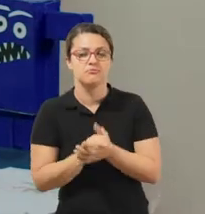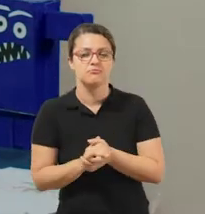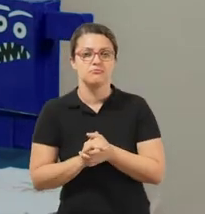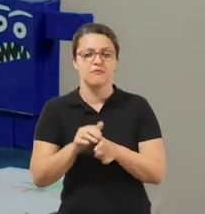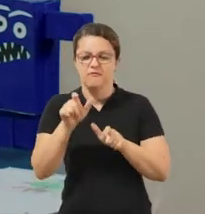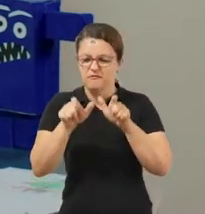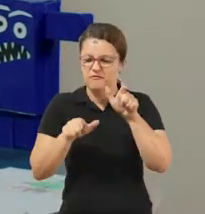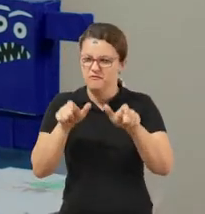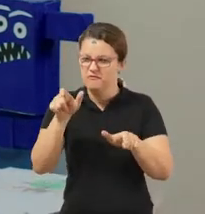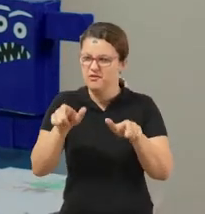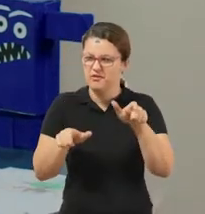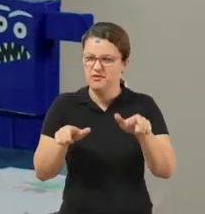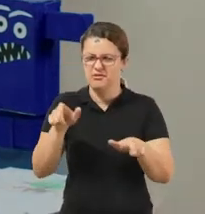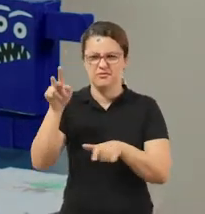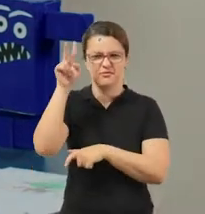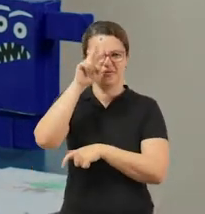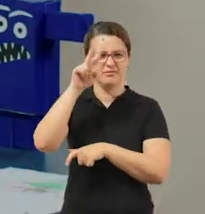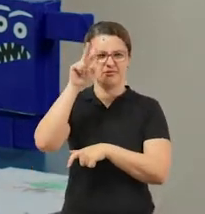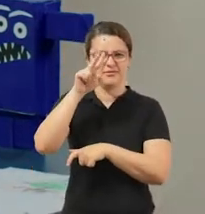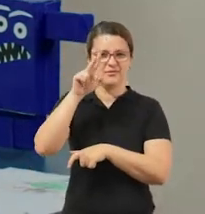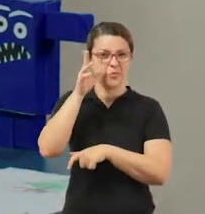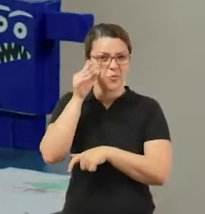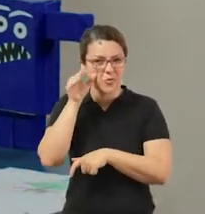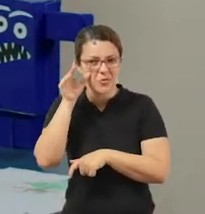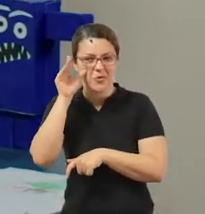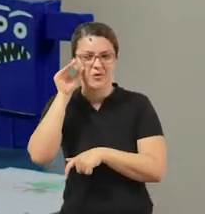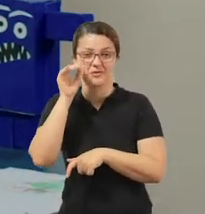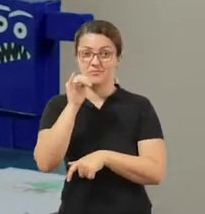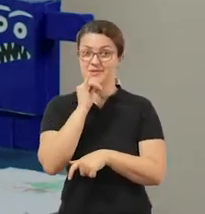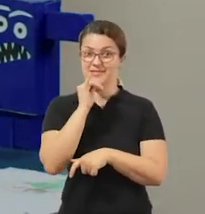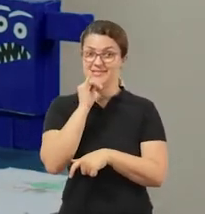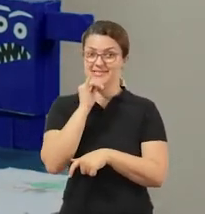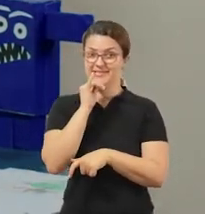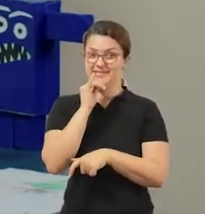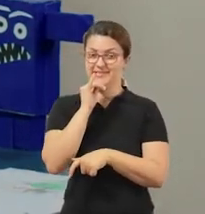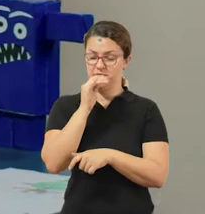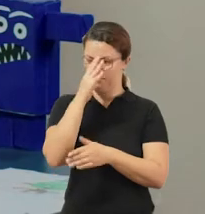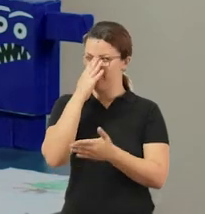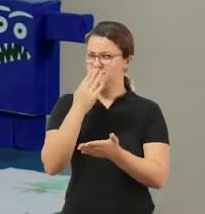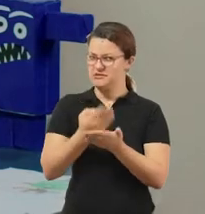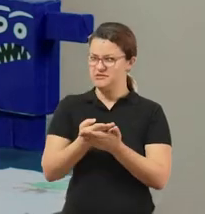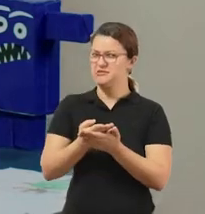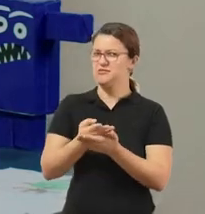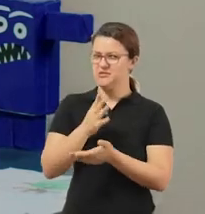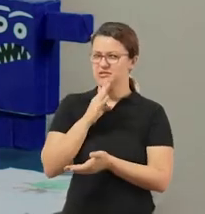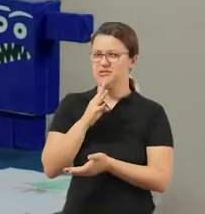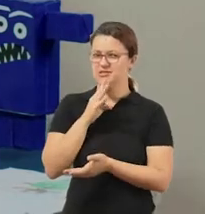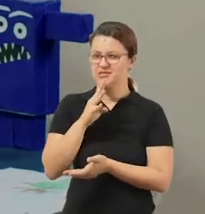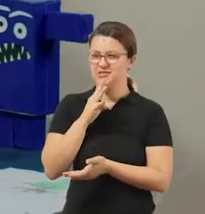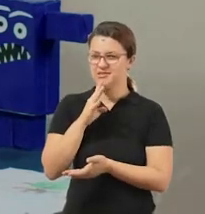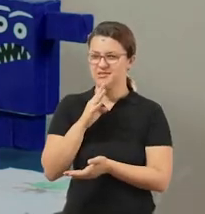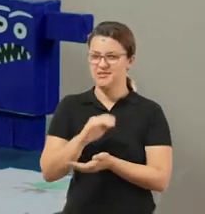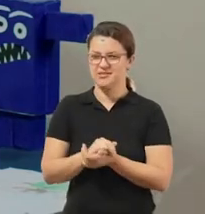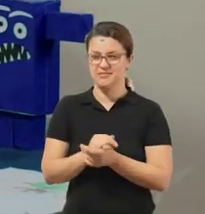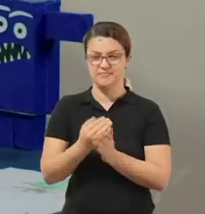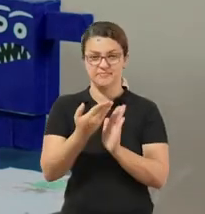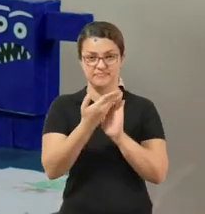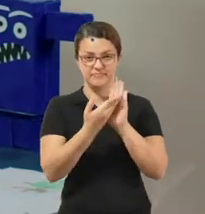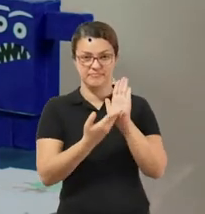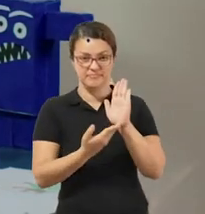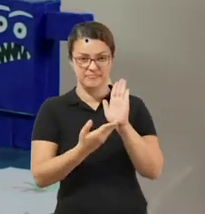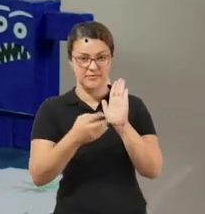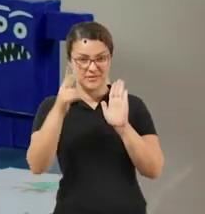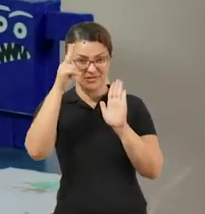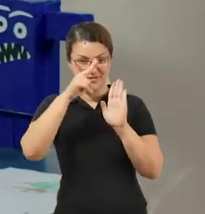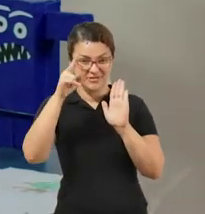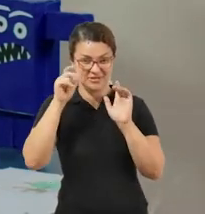personagens muito interessantes. Por exemplo, esse daqui que eu acredito que vocês devem conhecer da